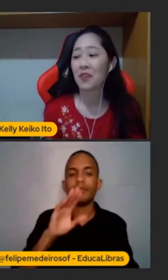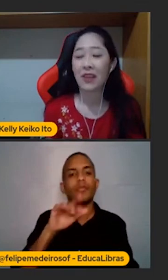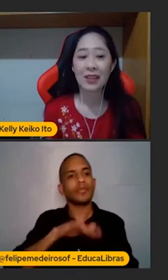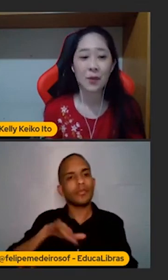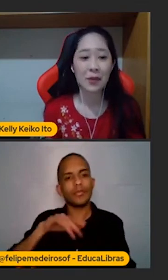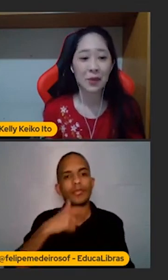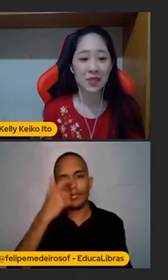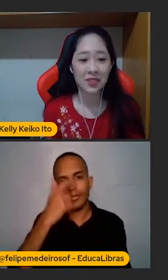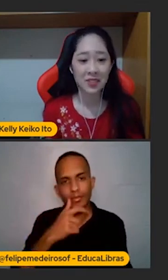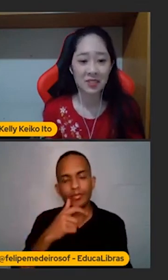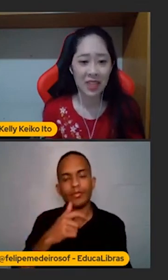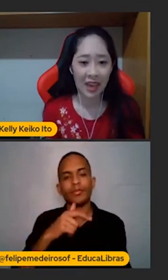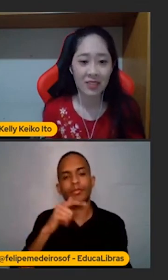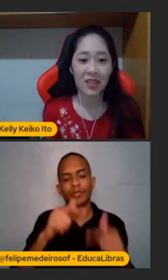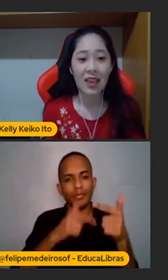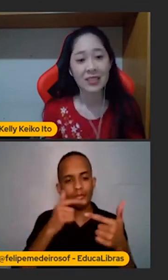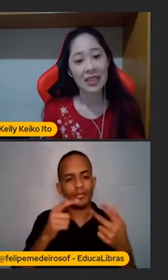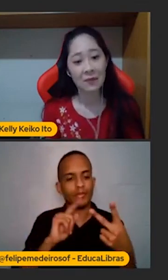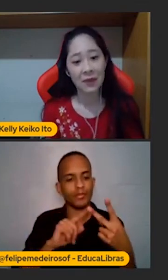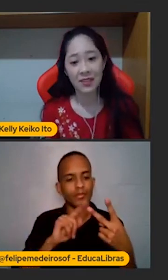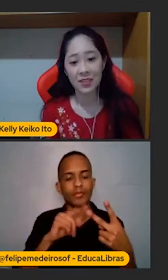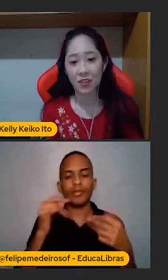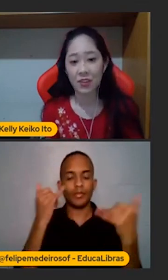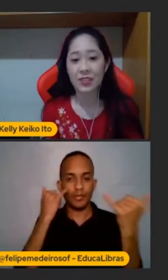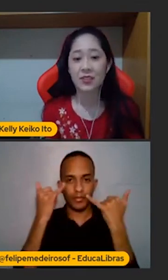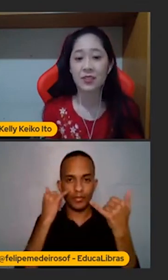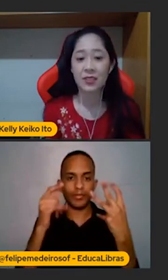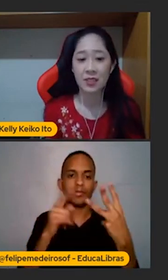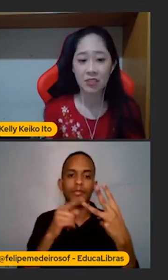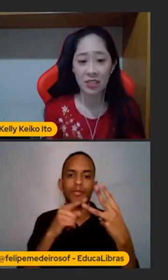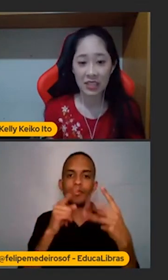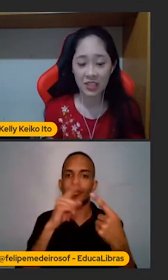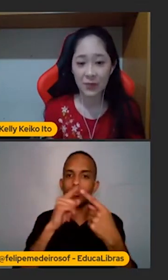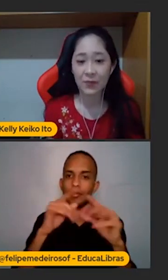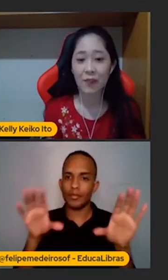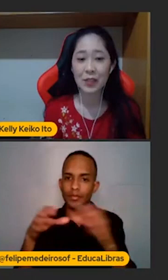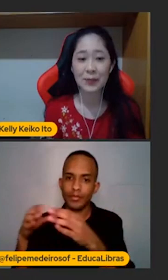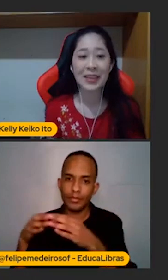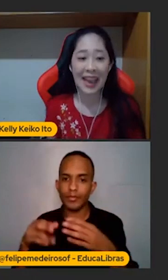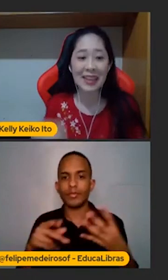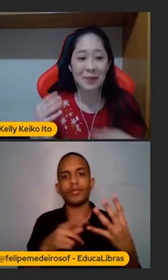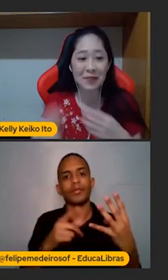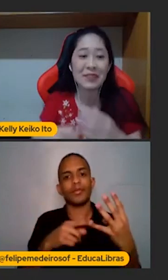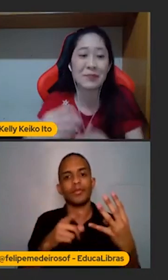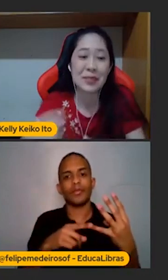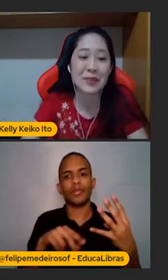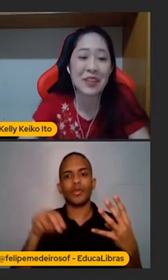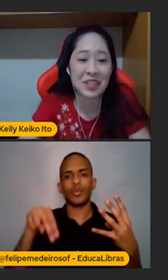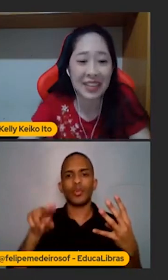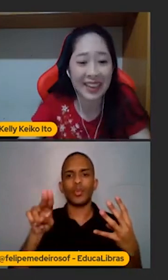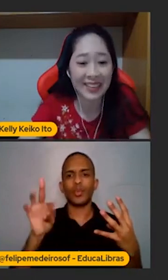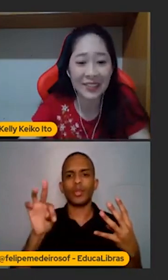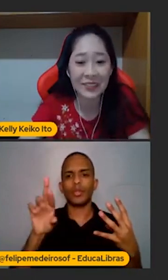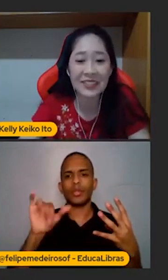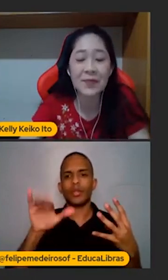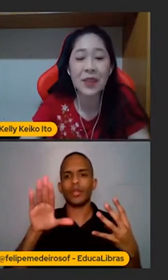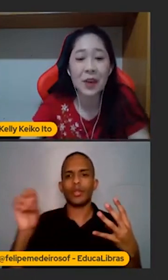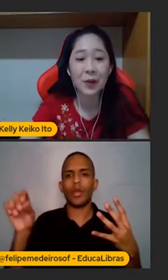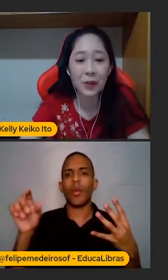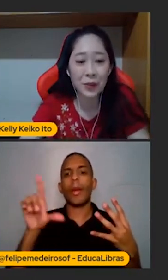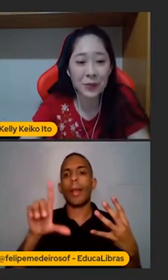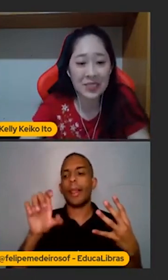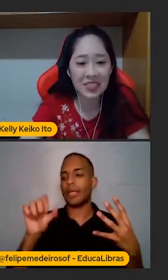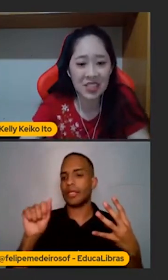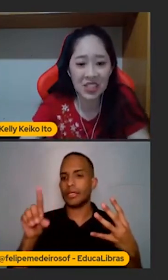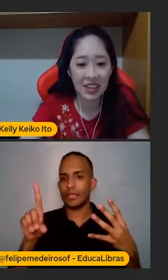trabalho vou falar sobre a importância dos dados segmentações nutrição de lide eu vou explicar né para vir mais para frente que a cada